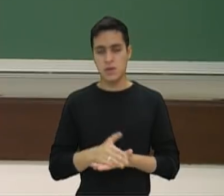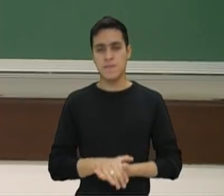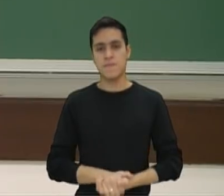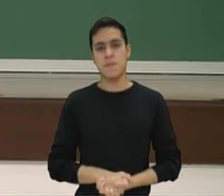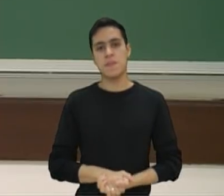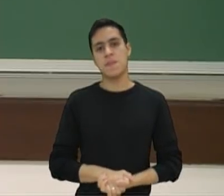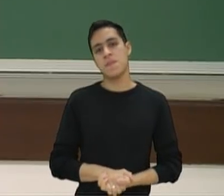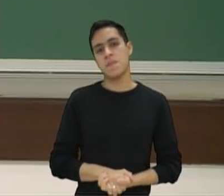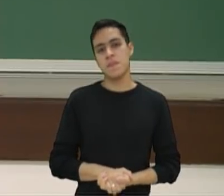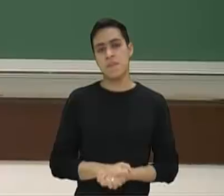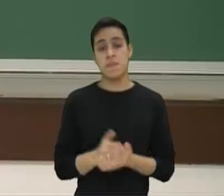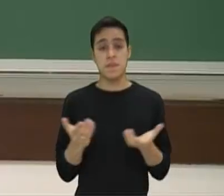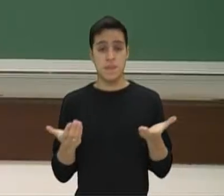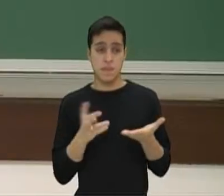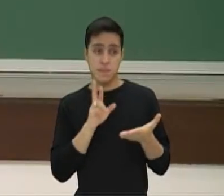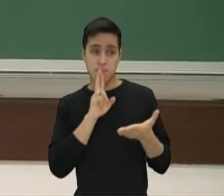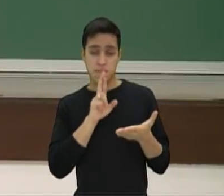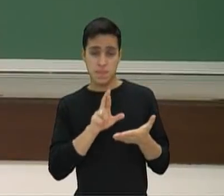Vamos à resposta?